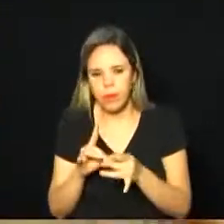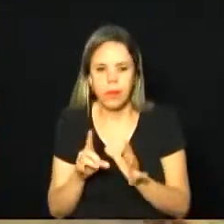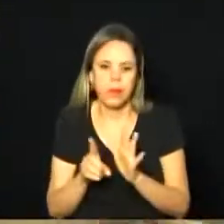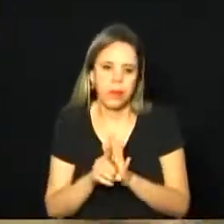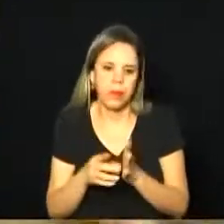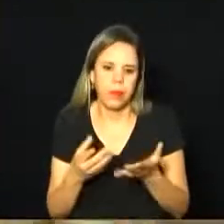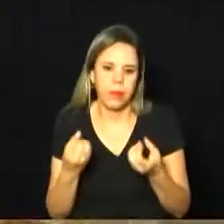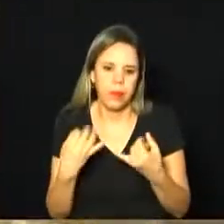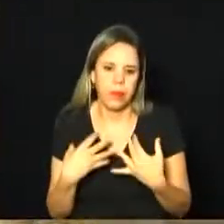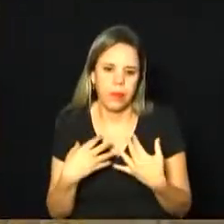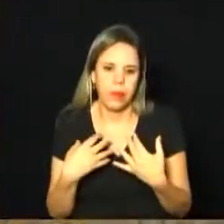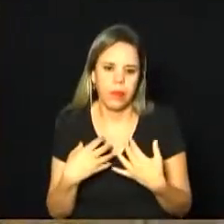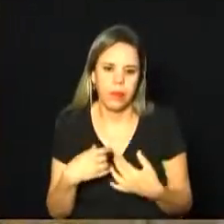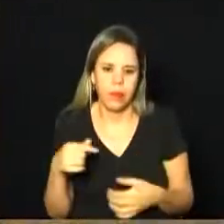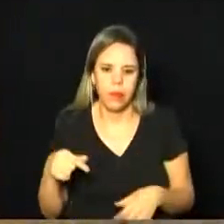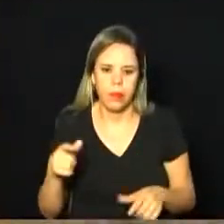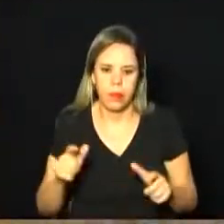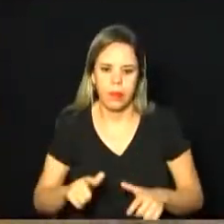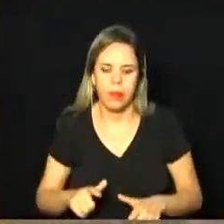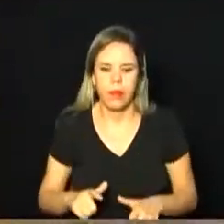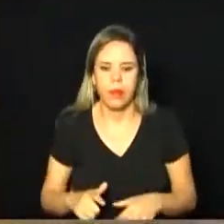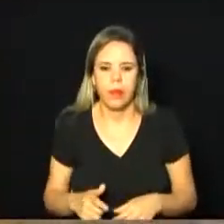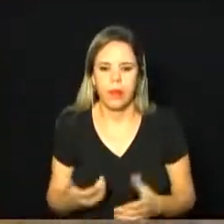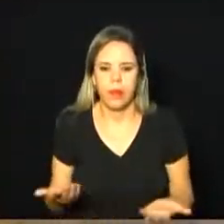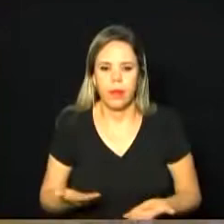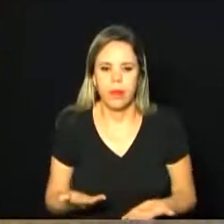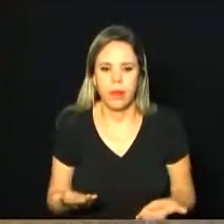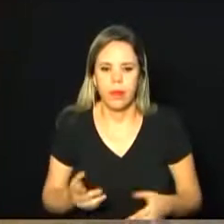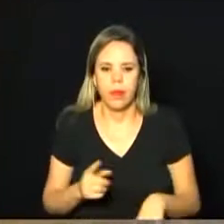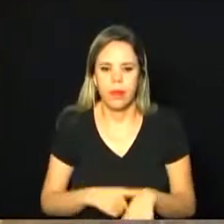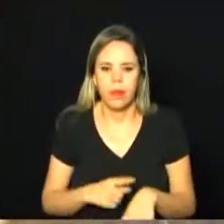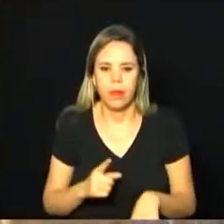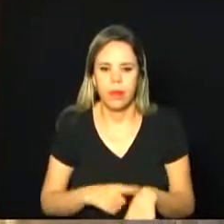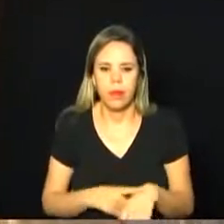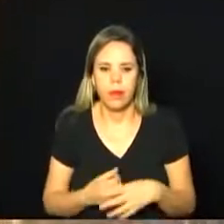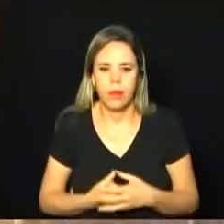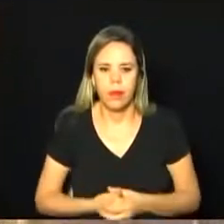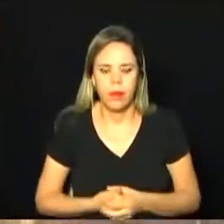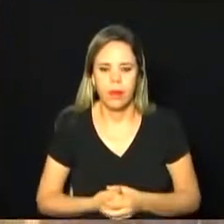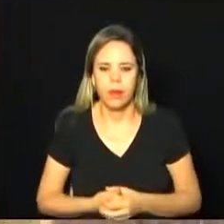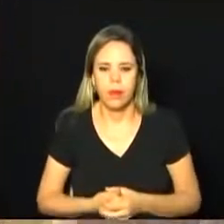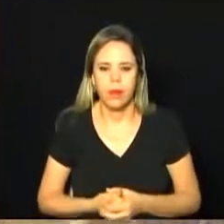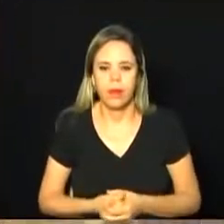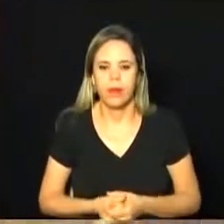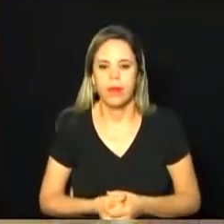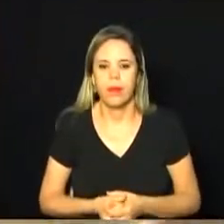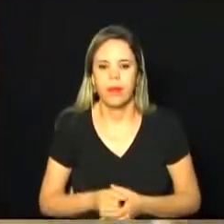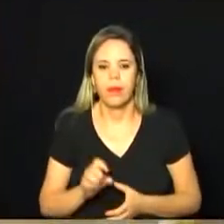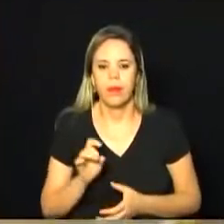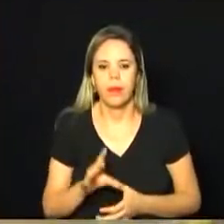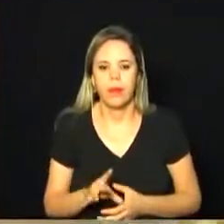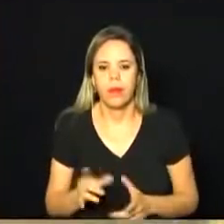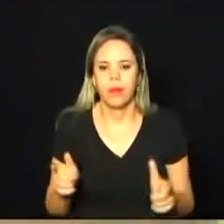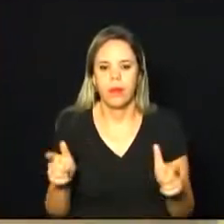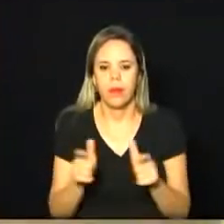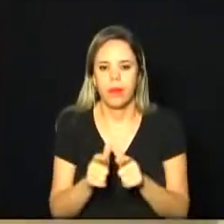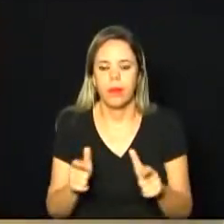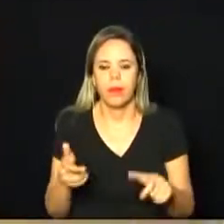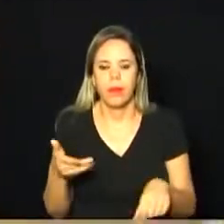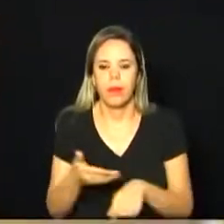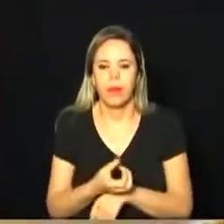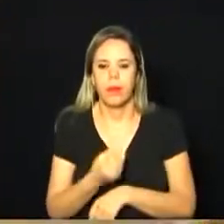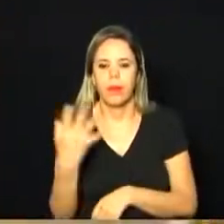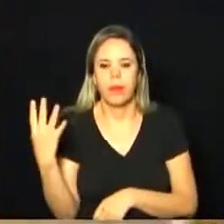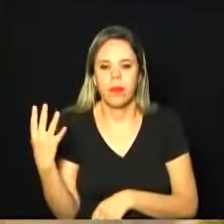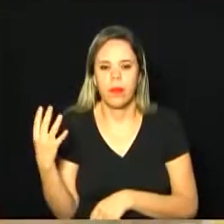tudo isso para contar que nesse local que nós estamos agora nesse momento Gabriel é uma parte apenas uma pequena parte do acervo